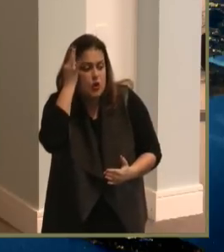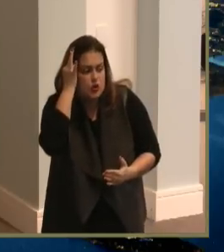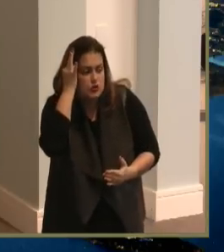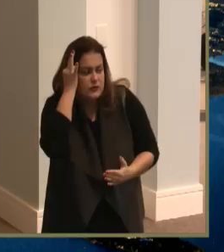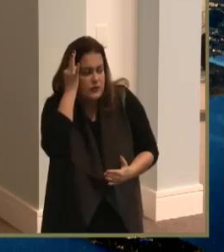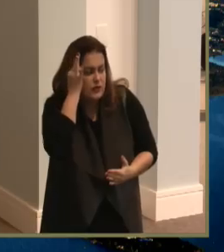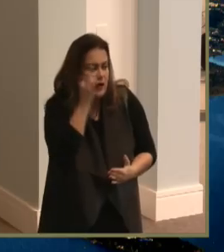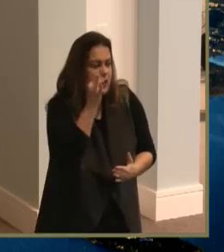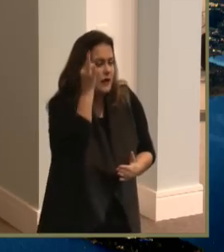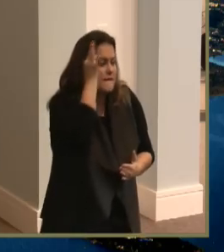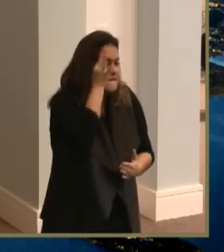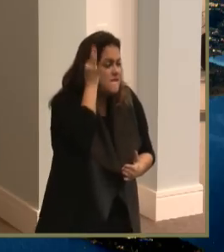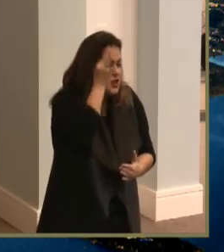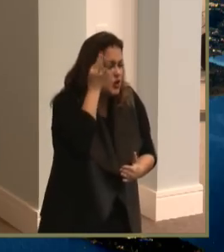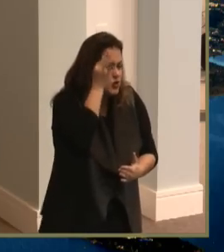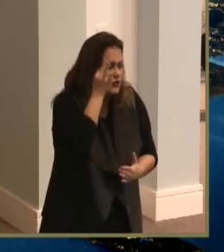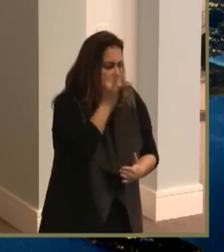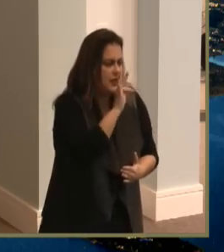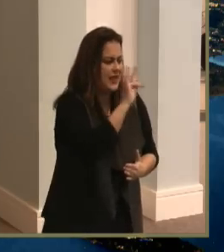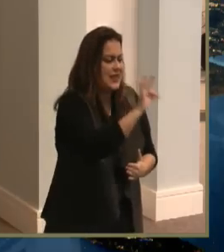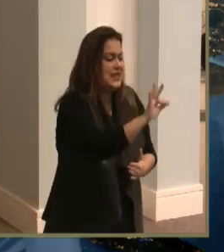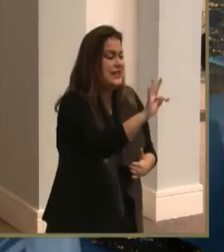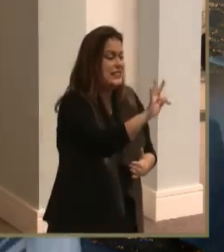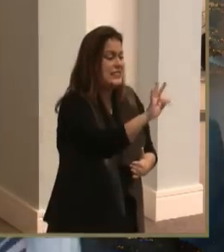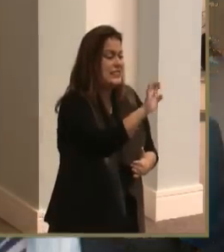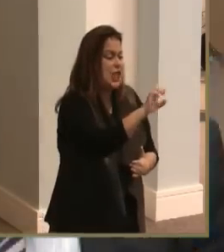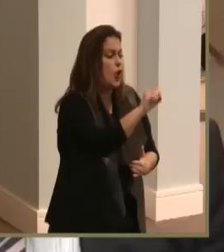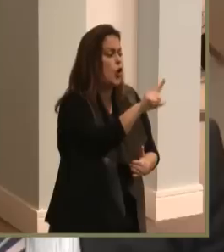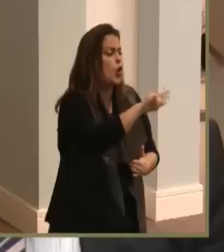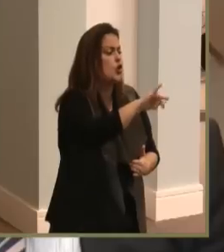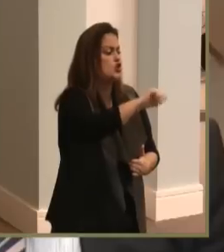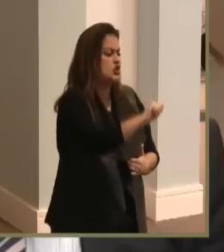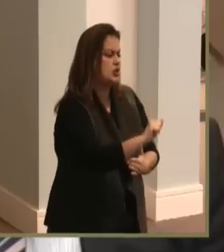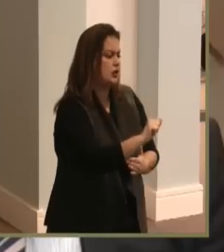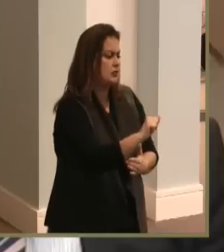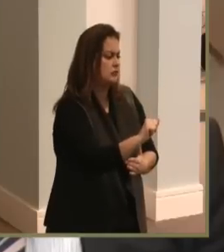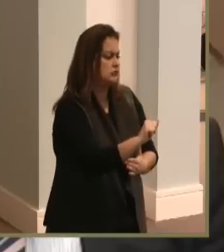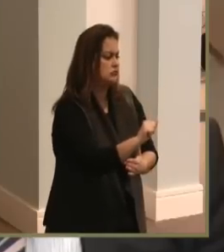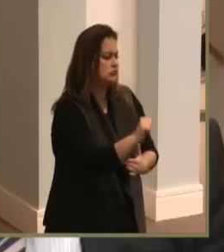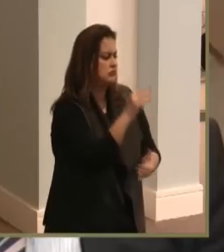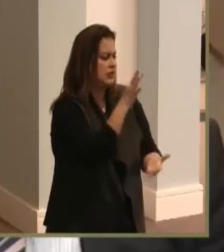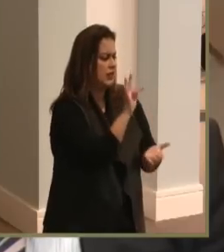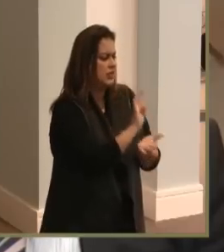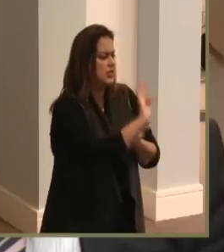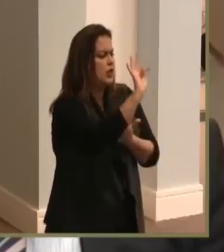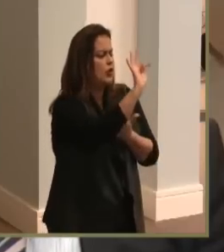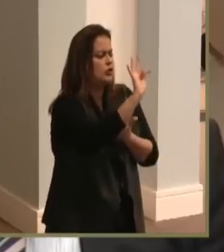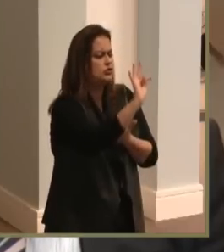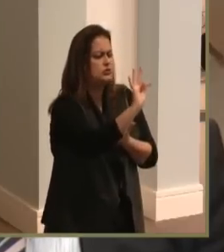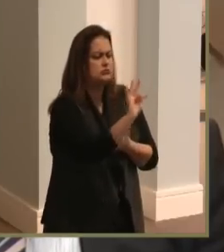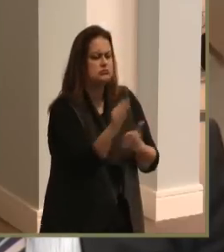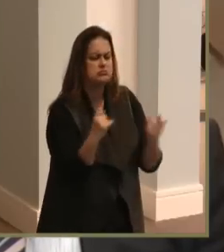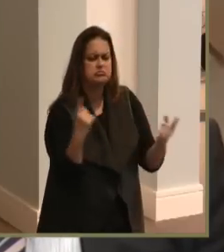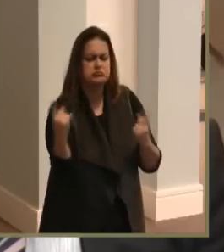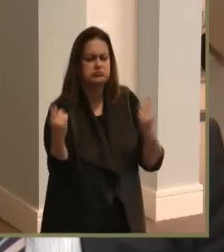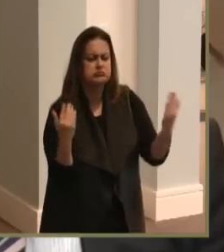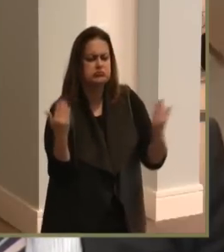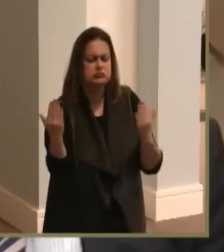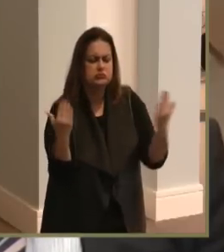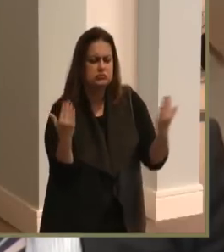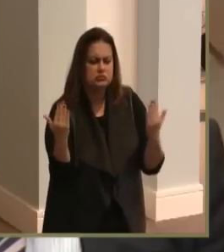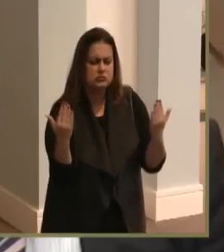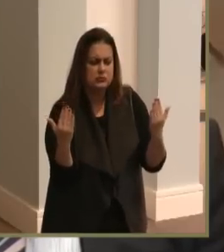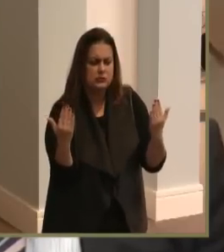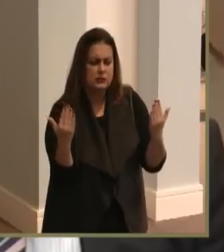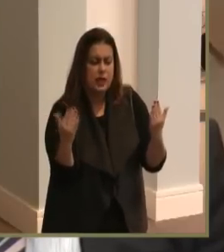teologia. Pergunta a ele para o seu tempo. No amplo debate entre a Igreja do Ocidente e Oriente, diz ele